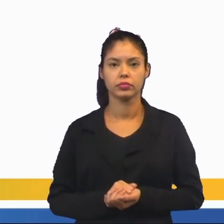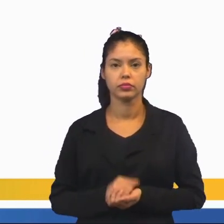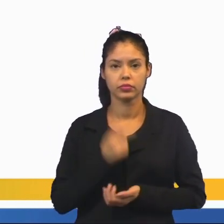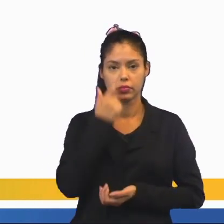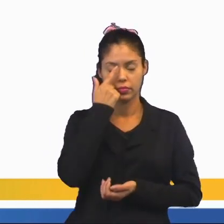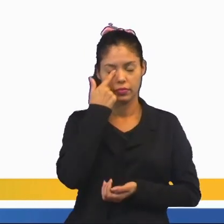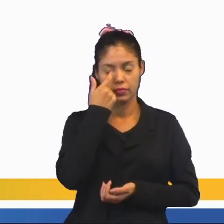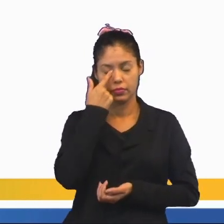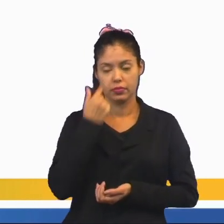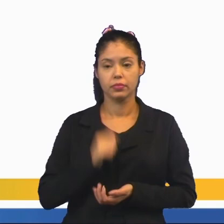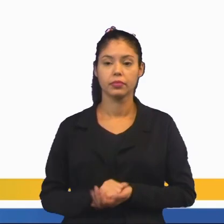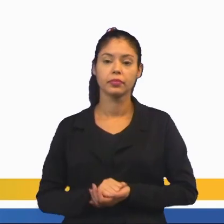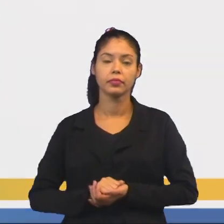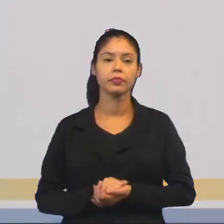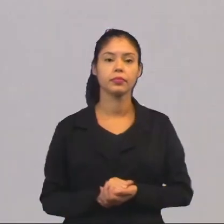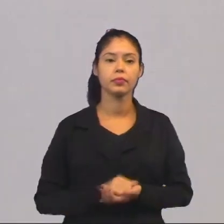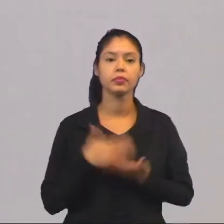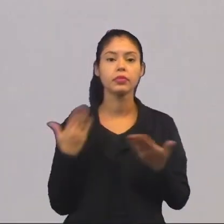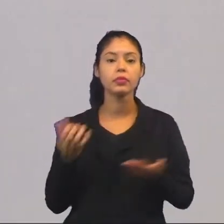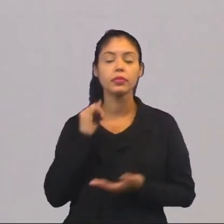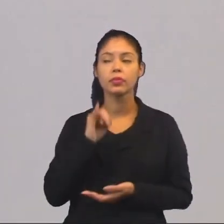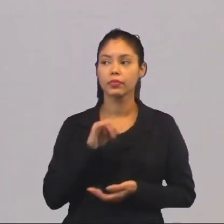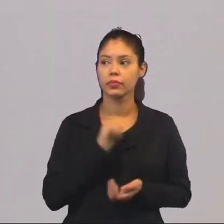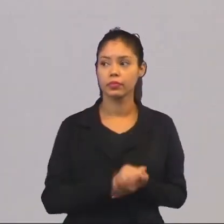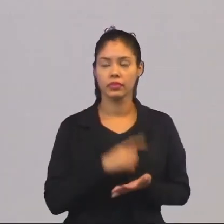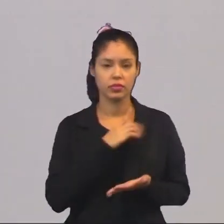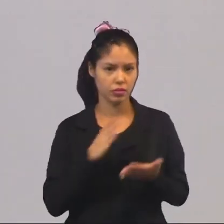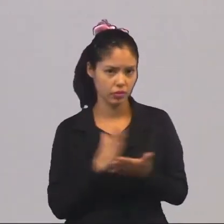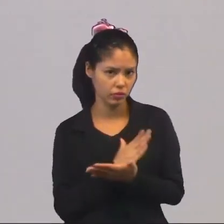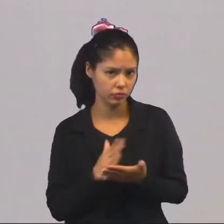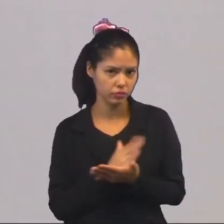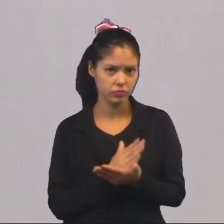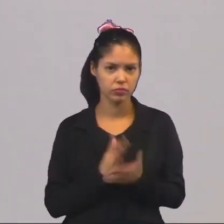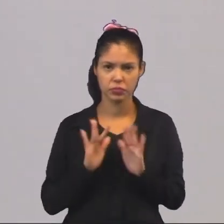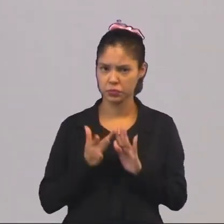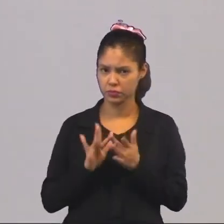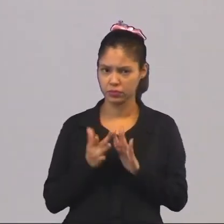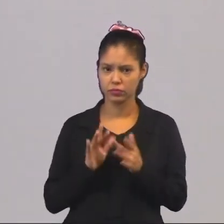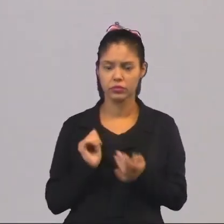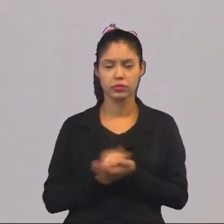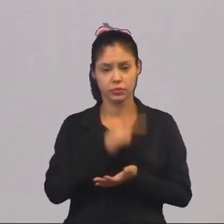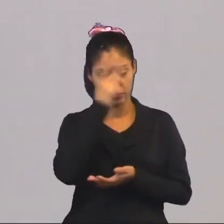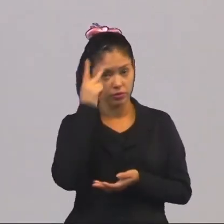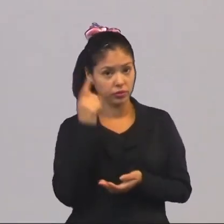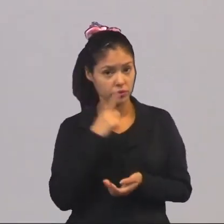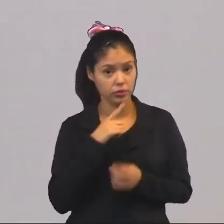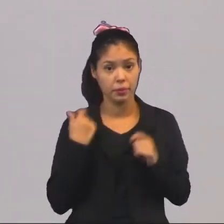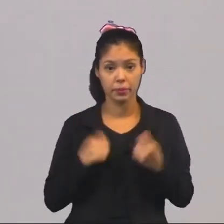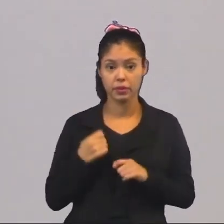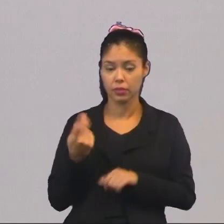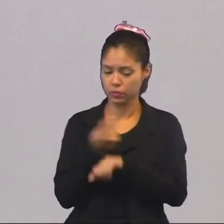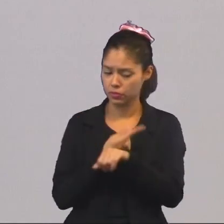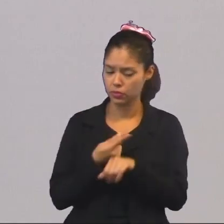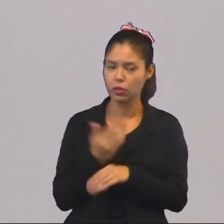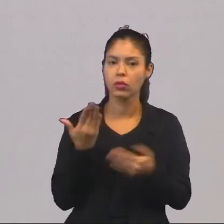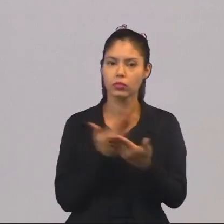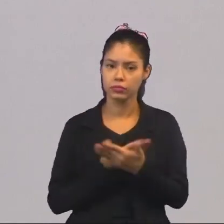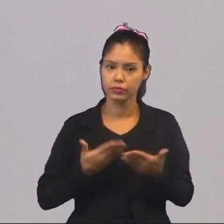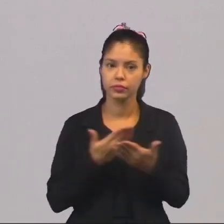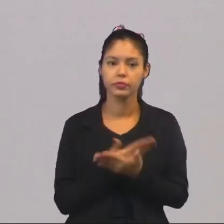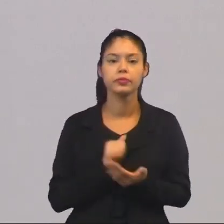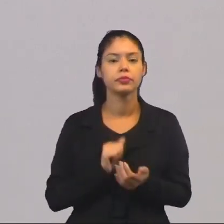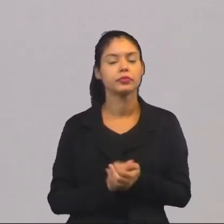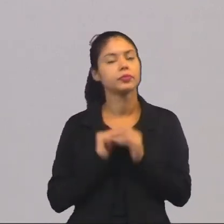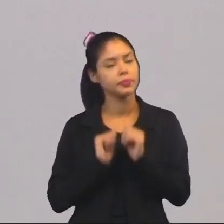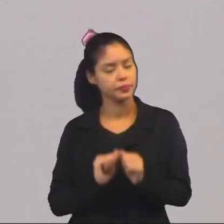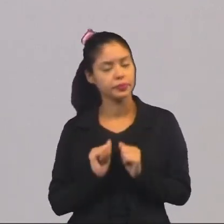SUS. Então, se você teve algum desses contatos, né, se a pessoa teve, ela tem que procurar tratamento